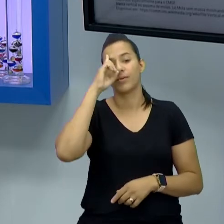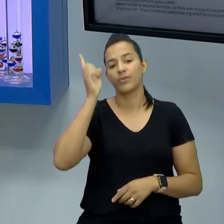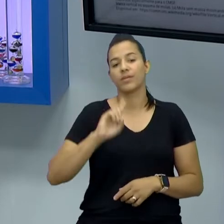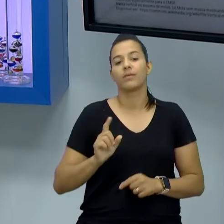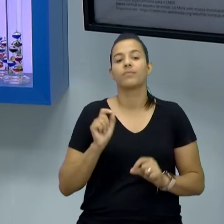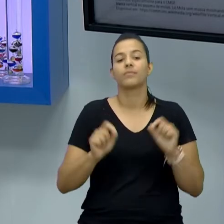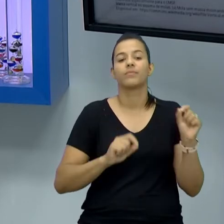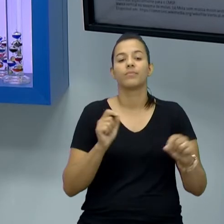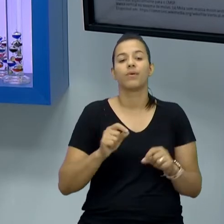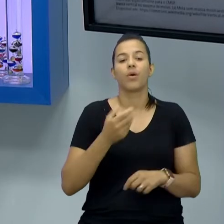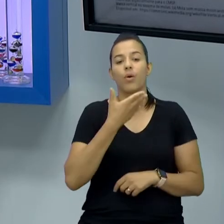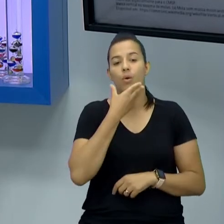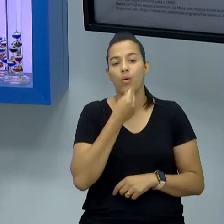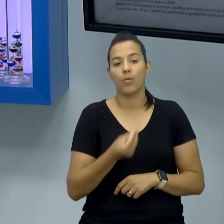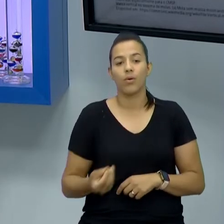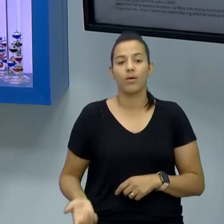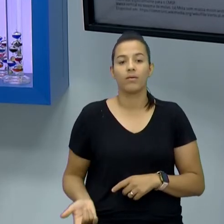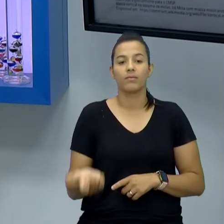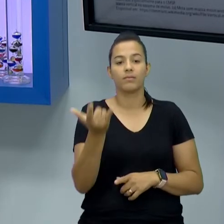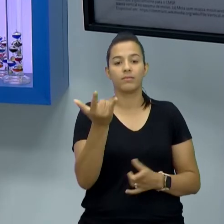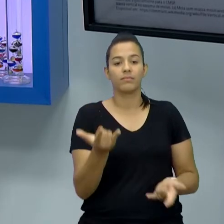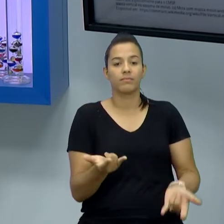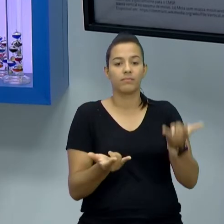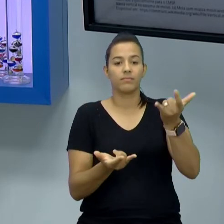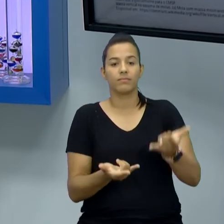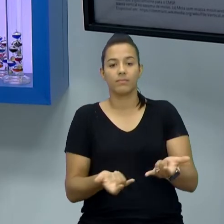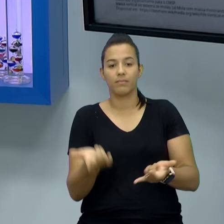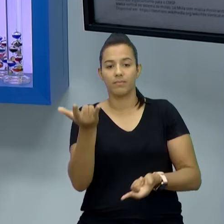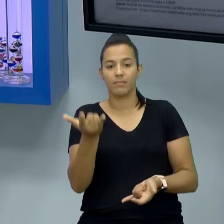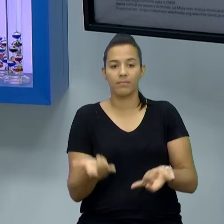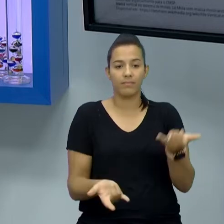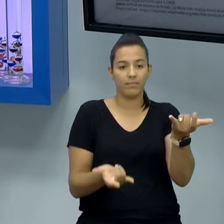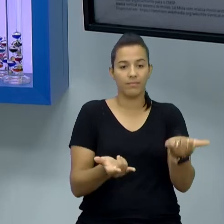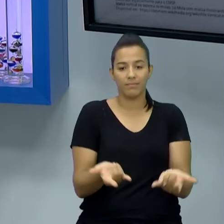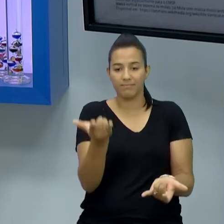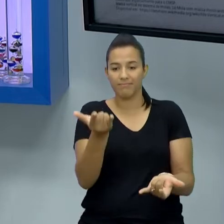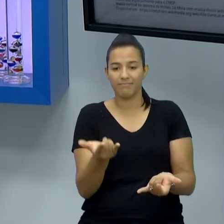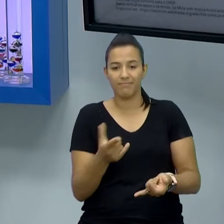Porque o Homem-Aranha solta teia.